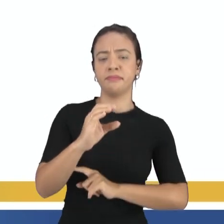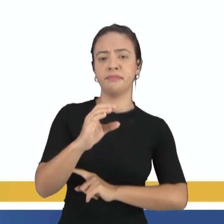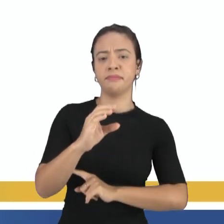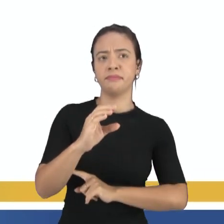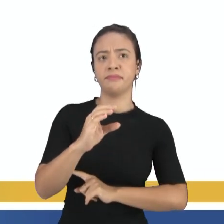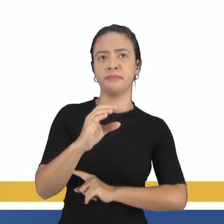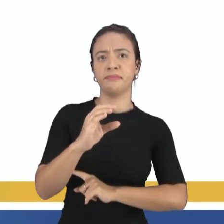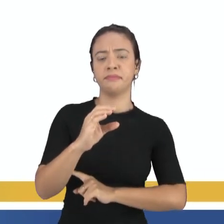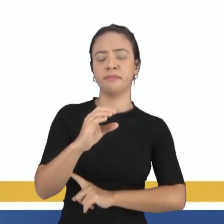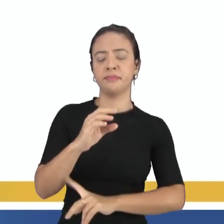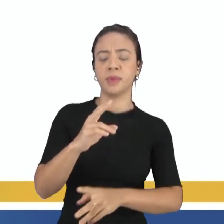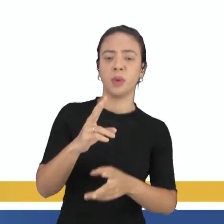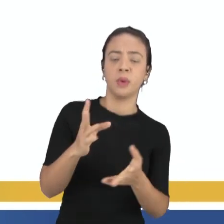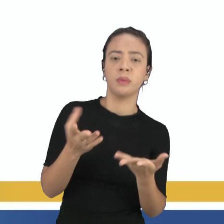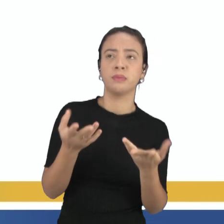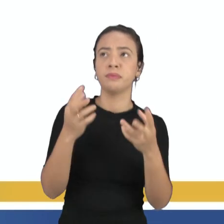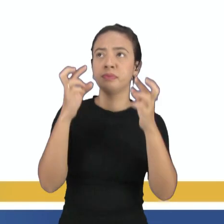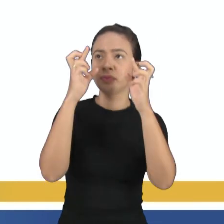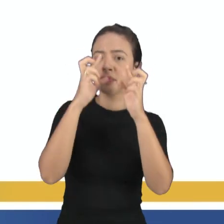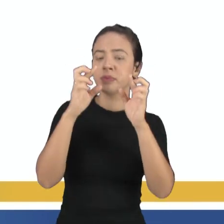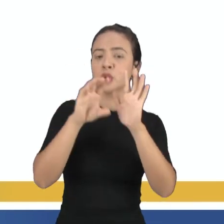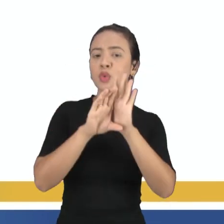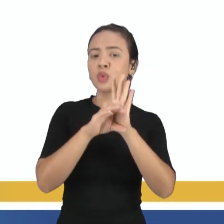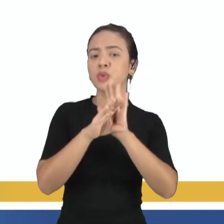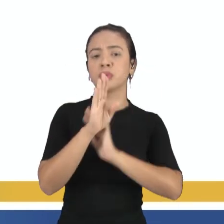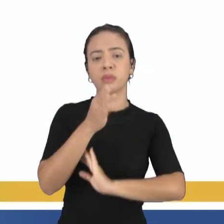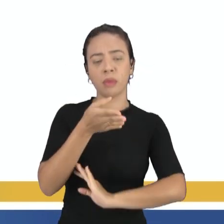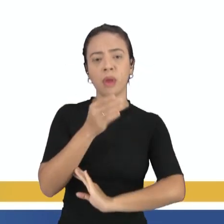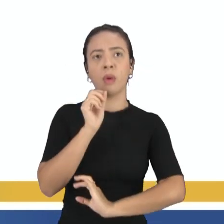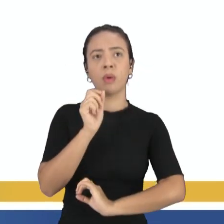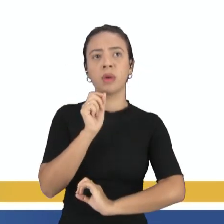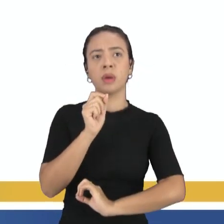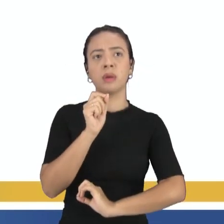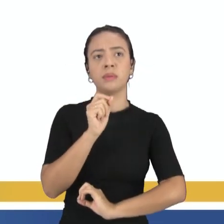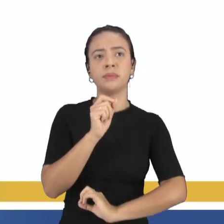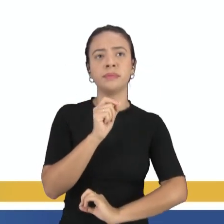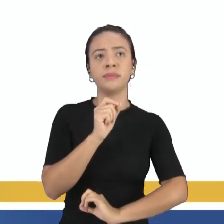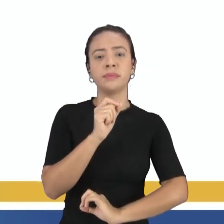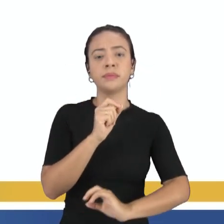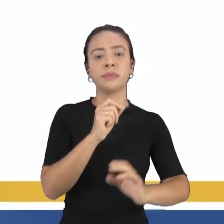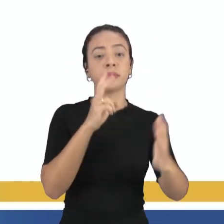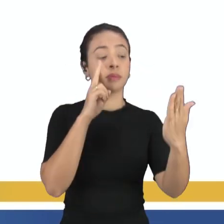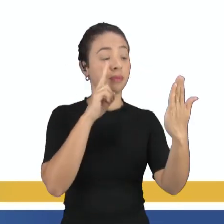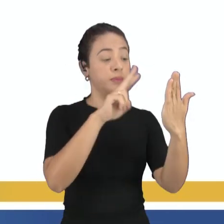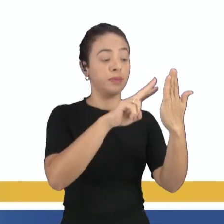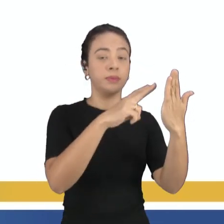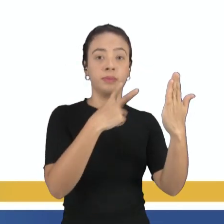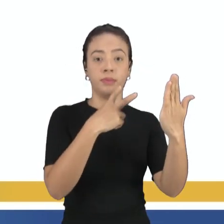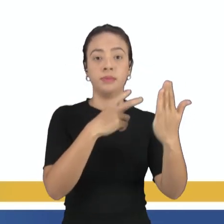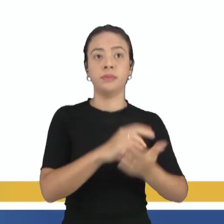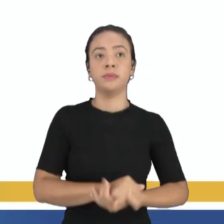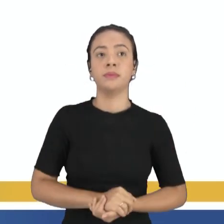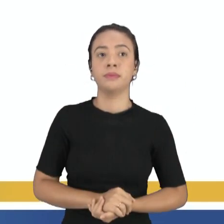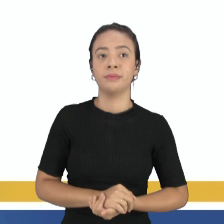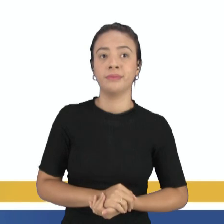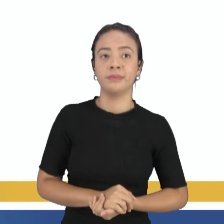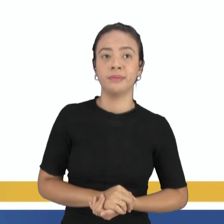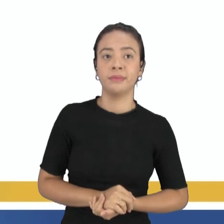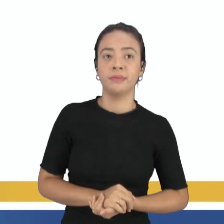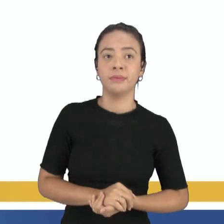Então, observando lá as nossas definições, seria uma simetria de reflexão,